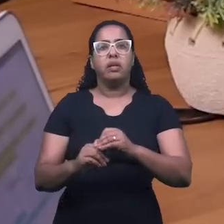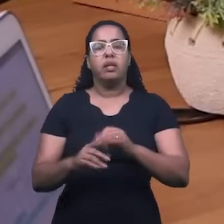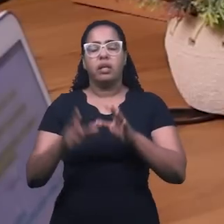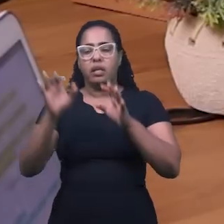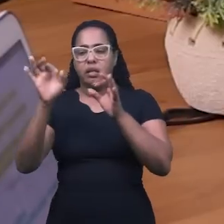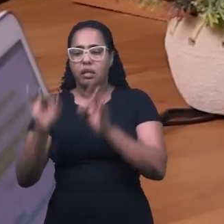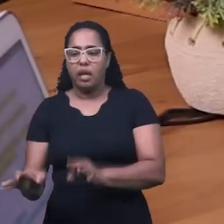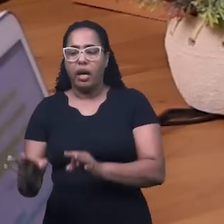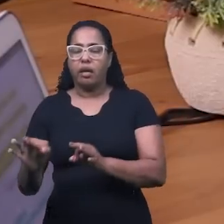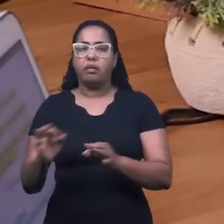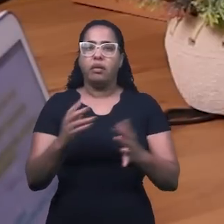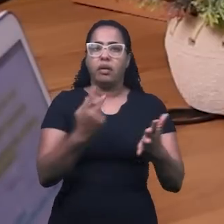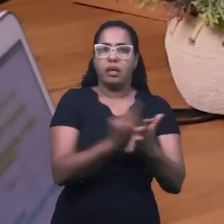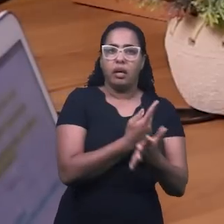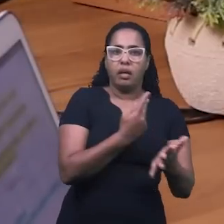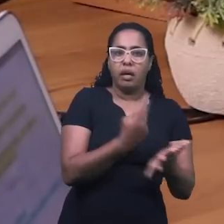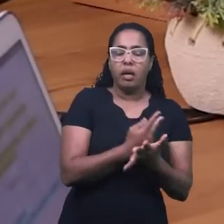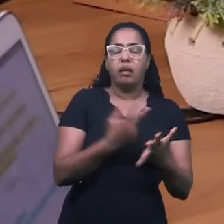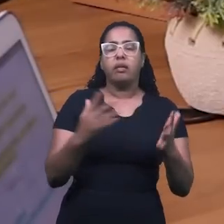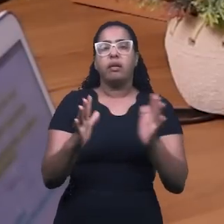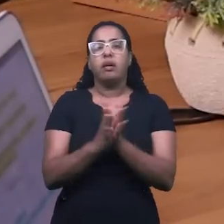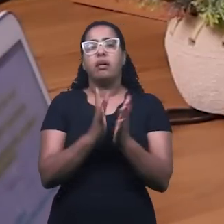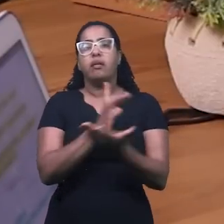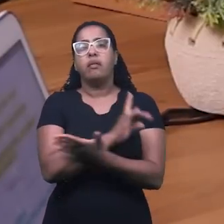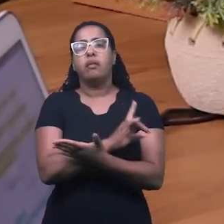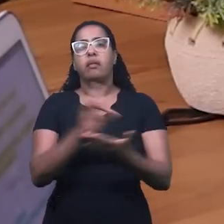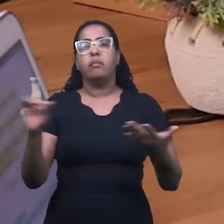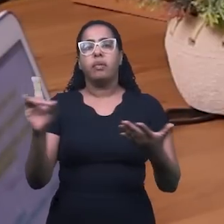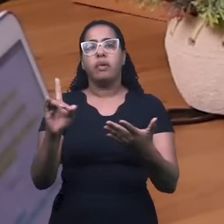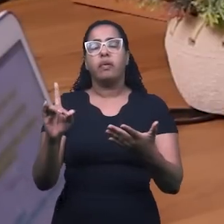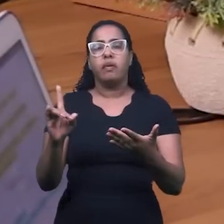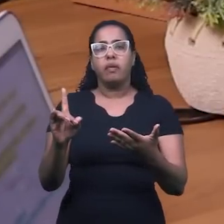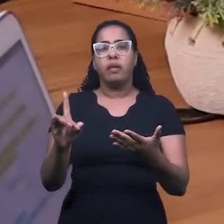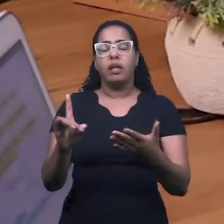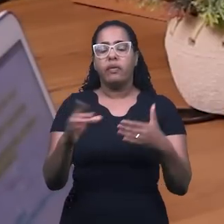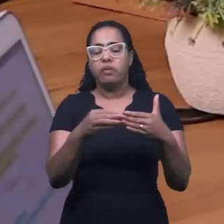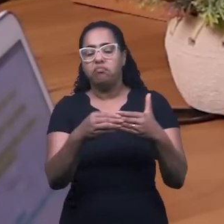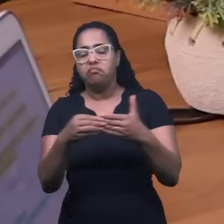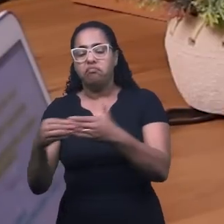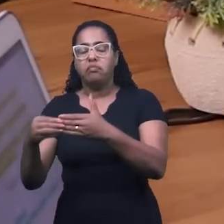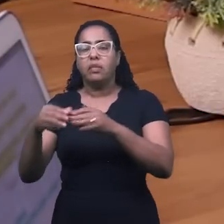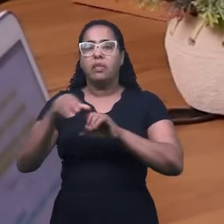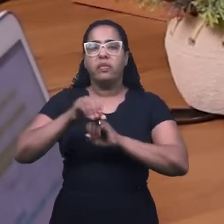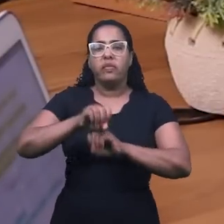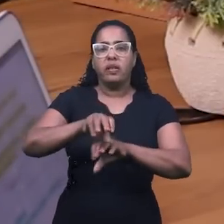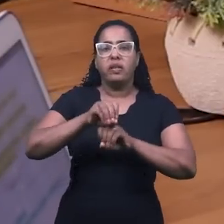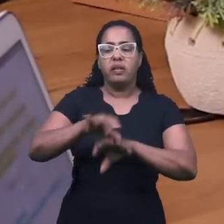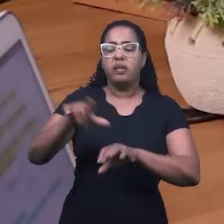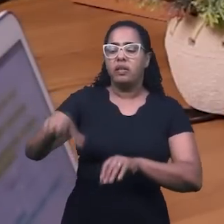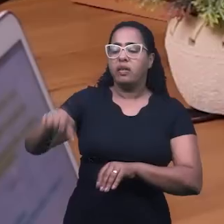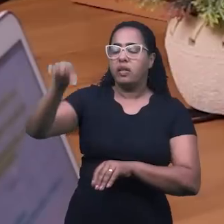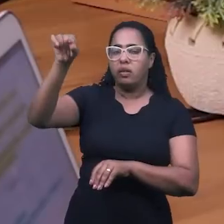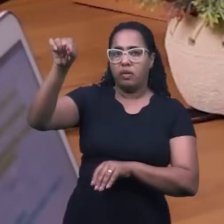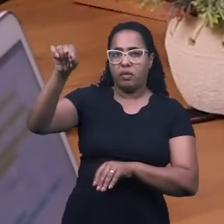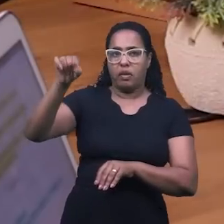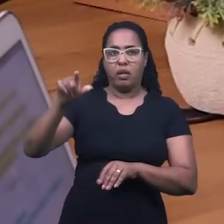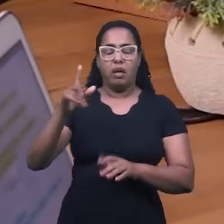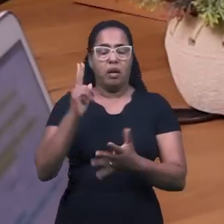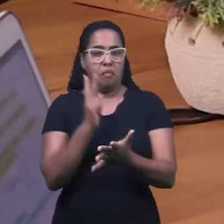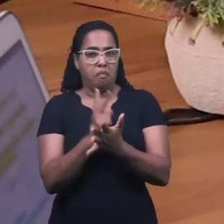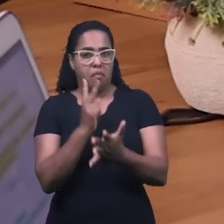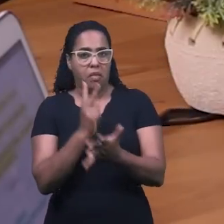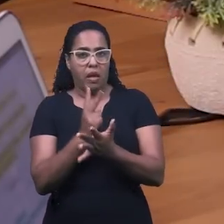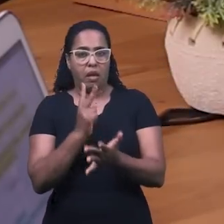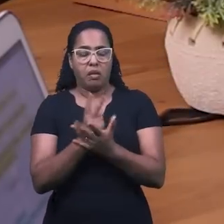noite. Naquilo que é certo, naquilo que é errado. A palavra, ela te direciona, ela te ensina o que